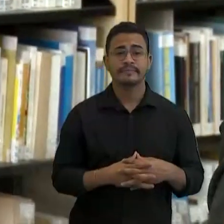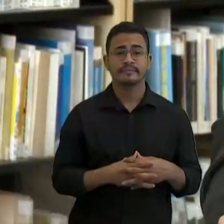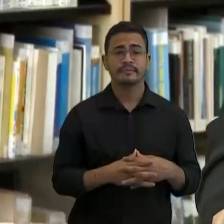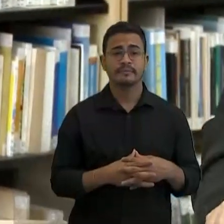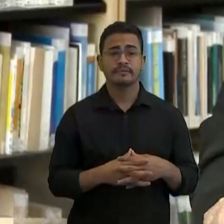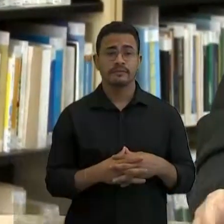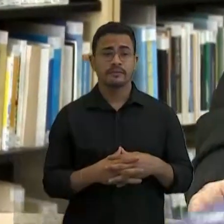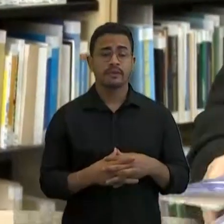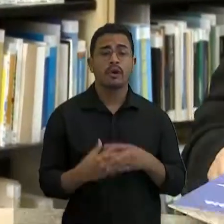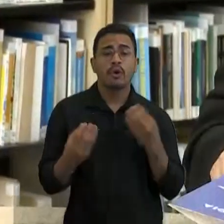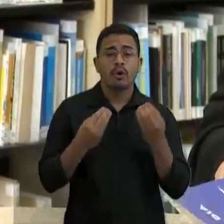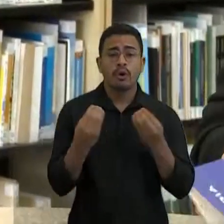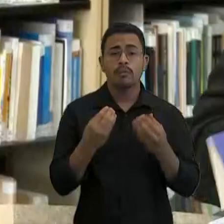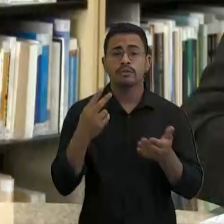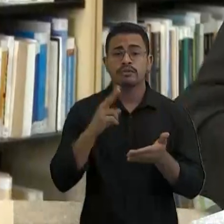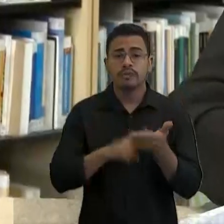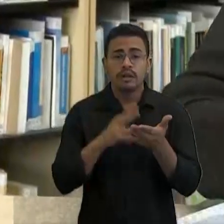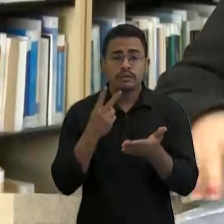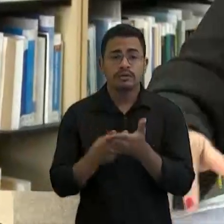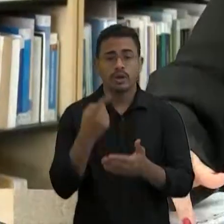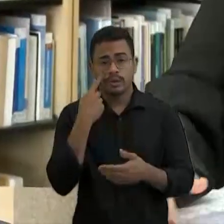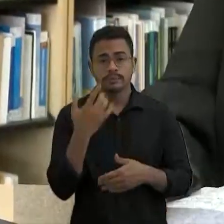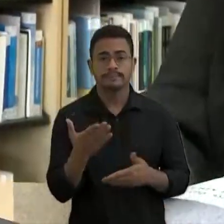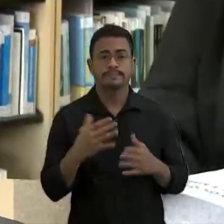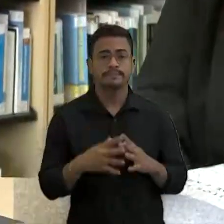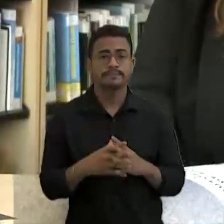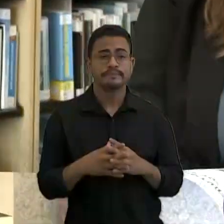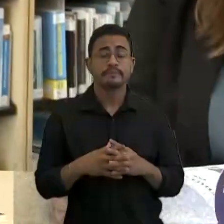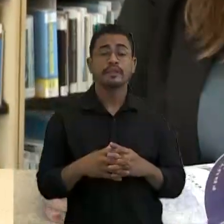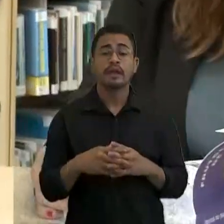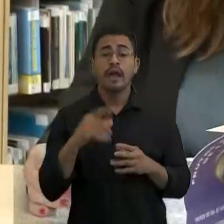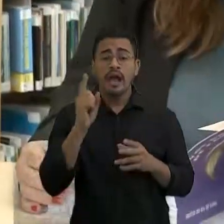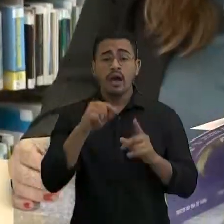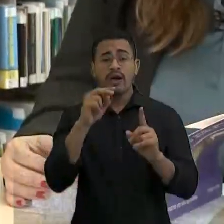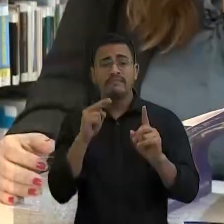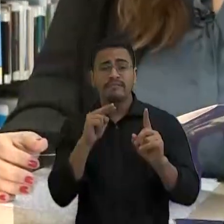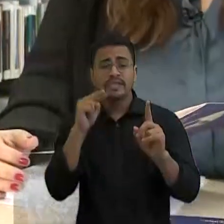traduzo na orelha, é uma concepção